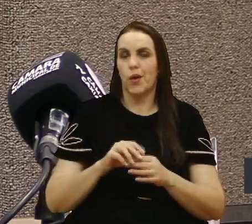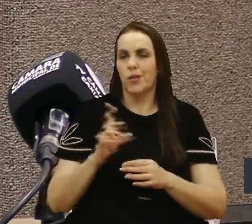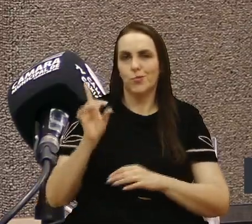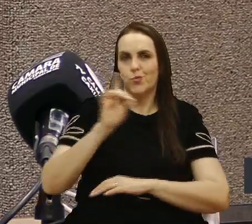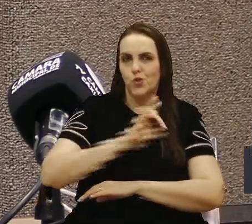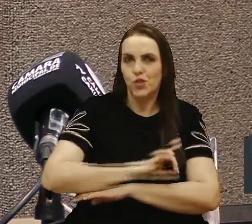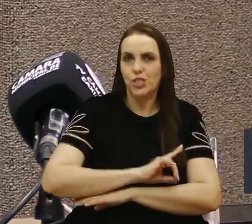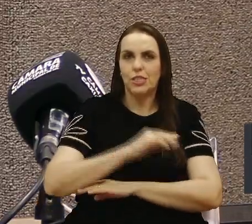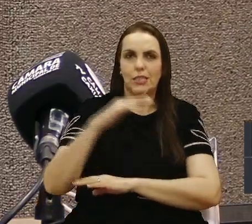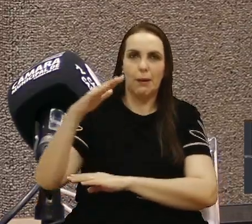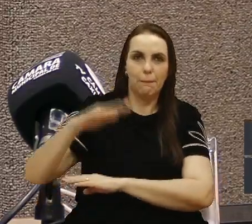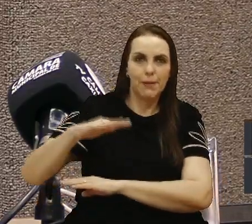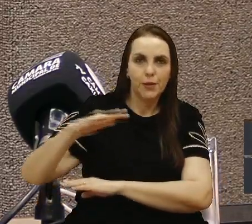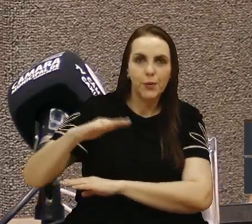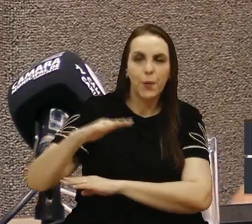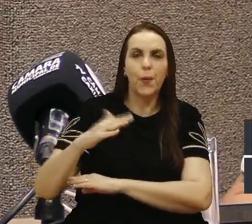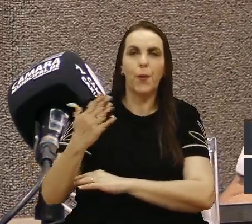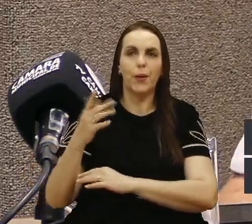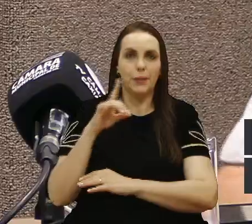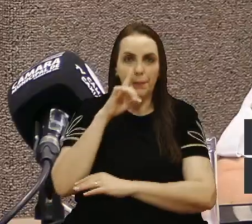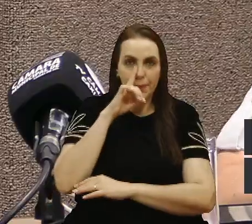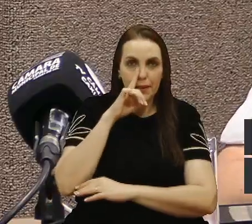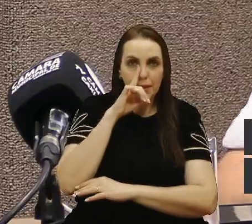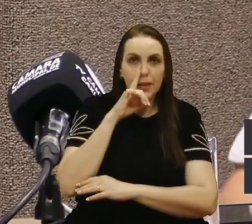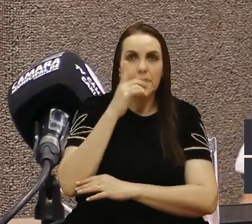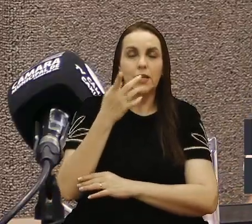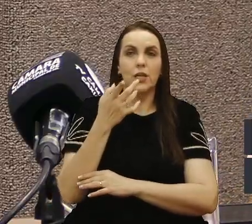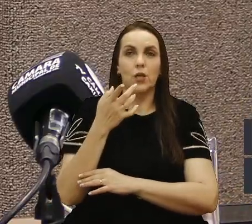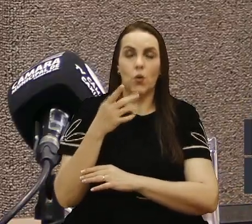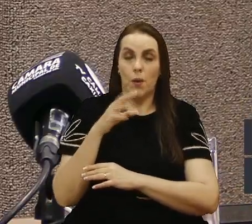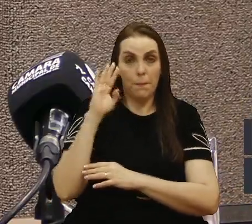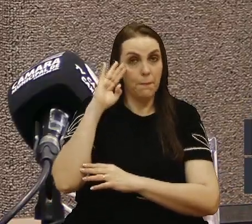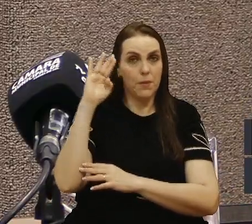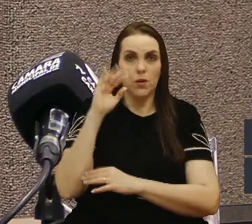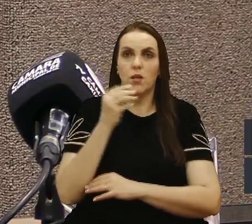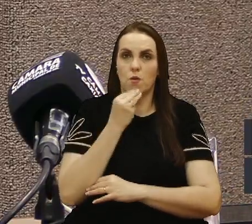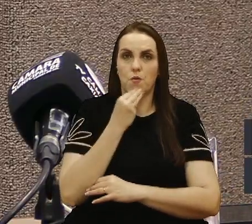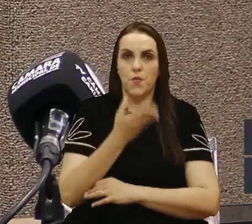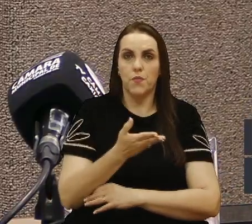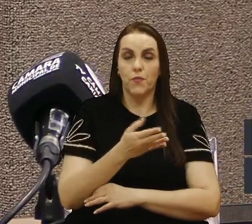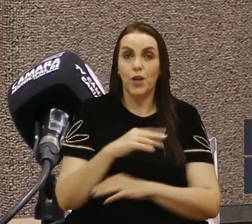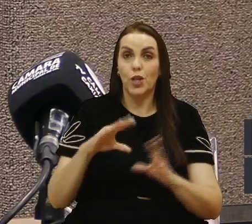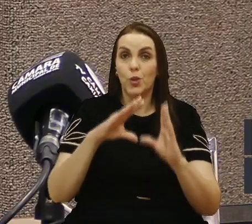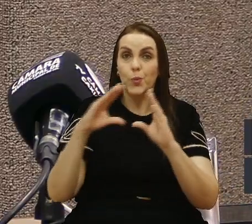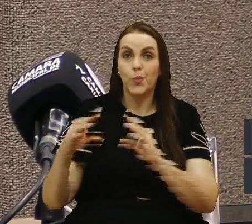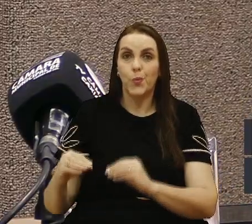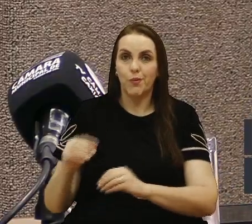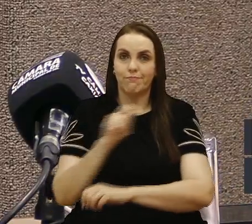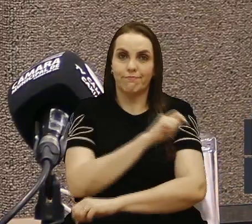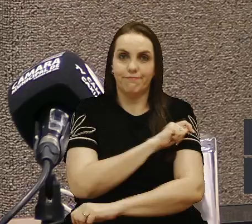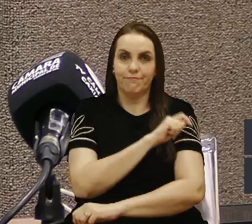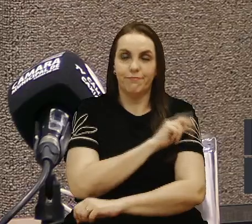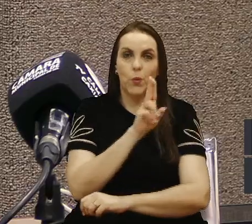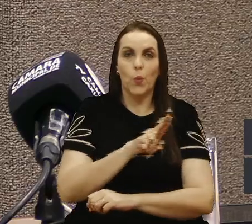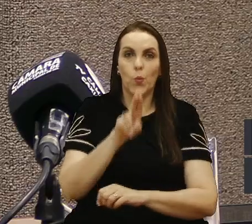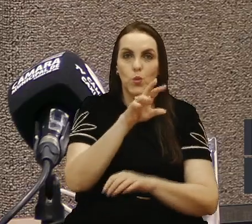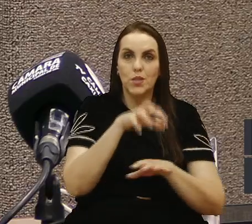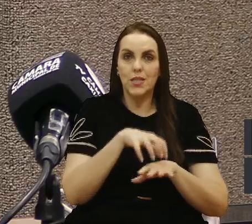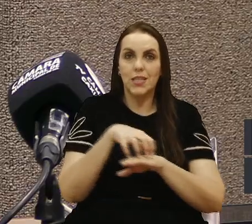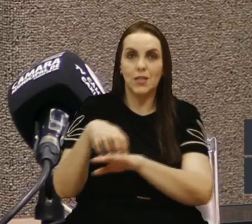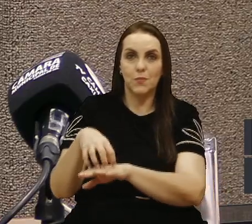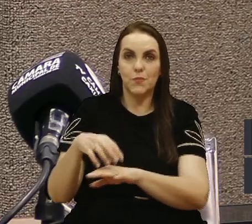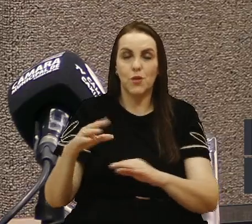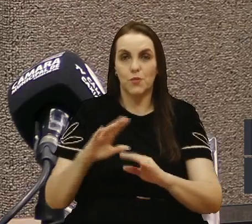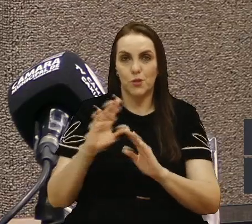têm um risco exacerbado e têm que ser levados como prioridade, os alunos da noite que utilizam de transporte para que possam chegar